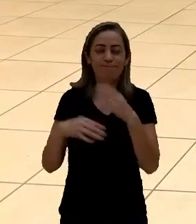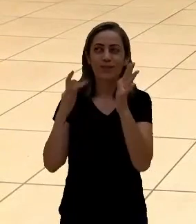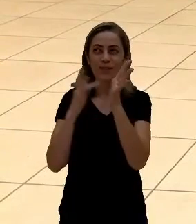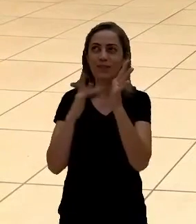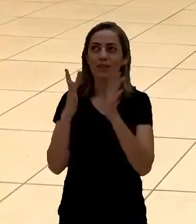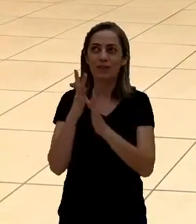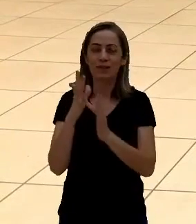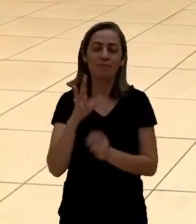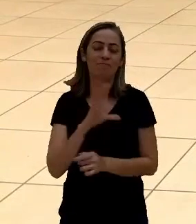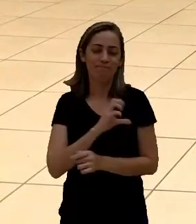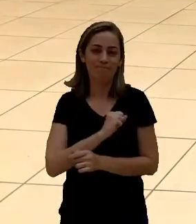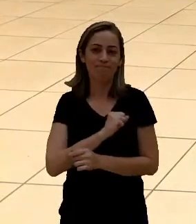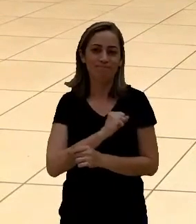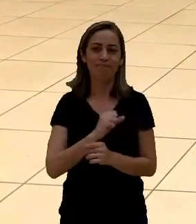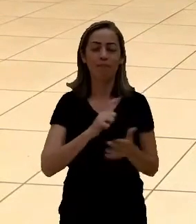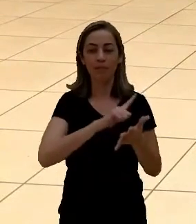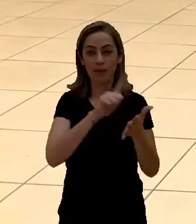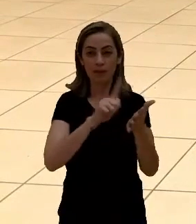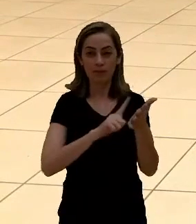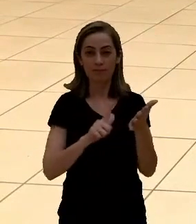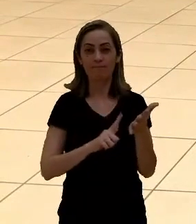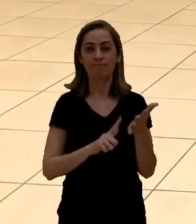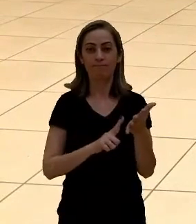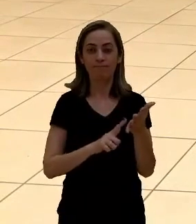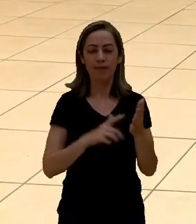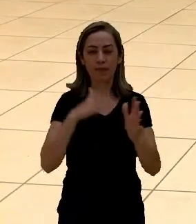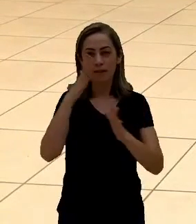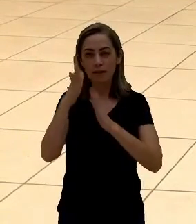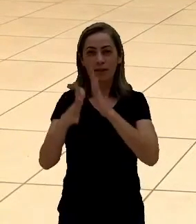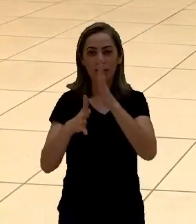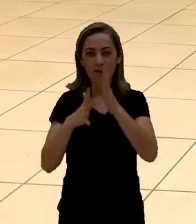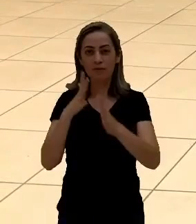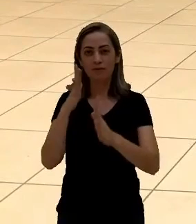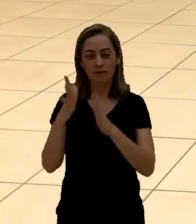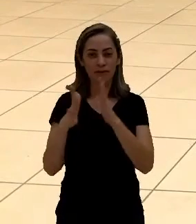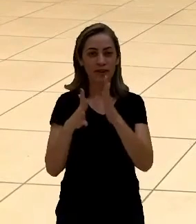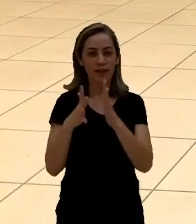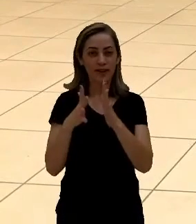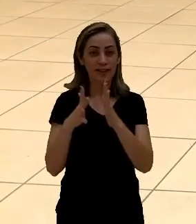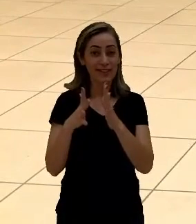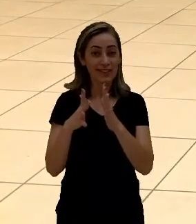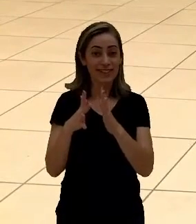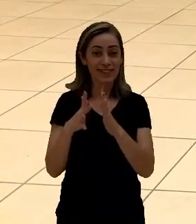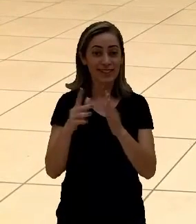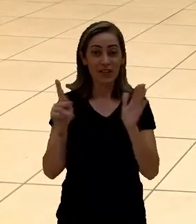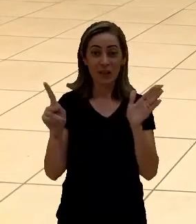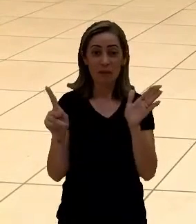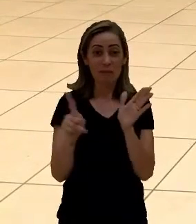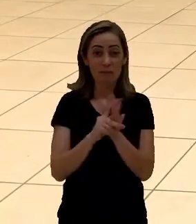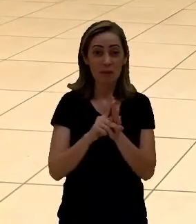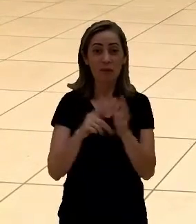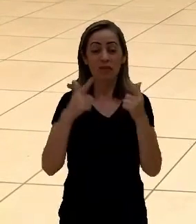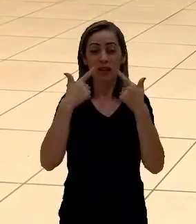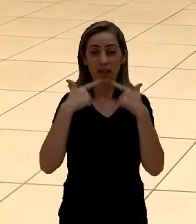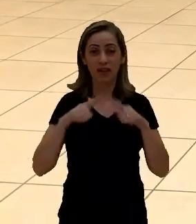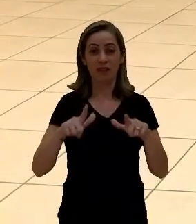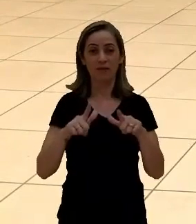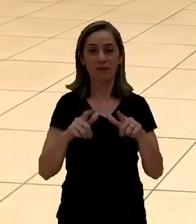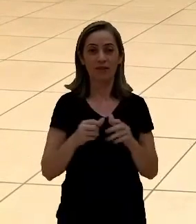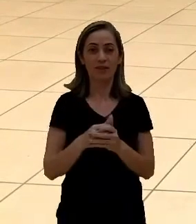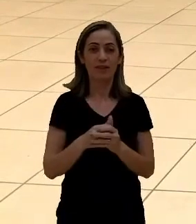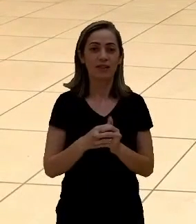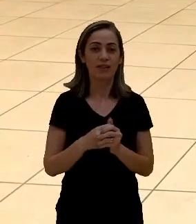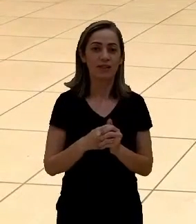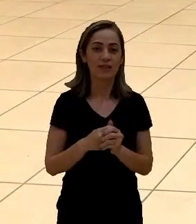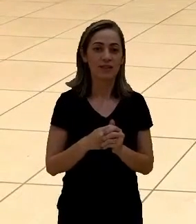você a liturgia ela fala por si só Dom Henrique Soares que faleceu